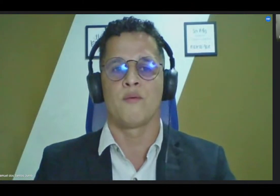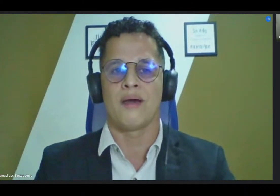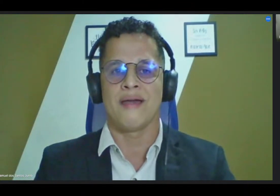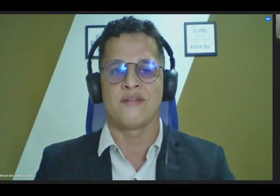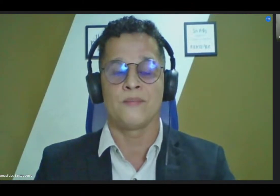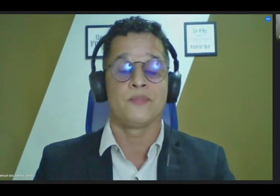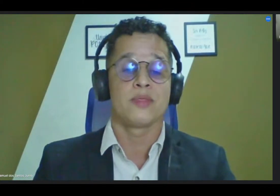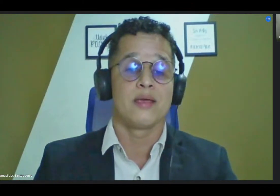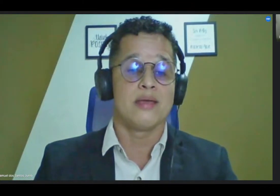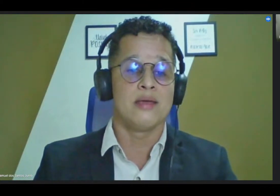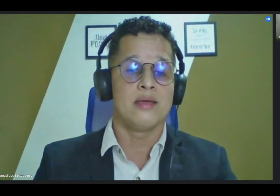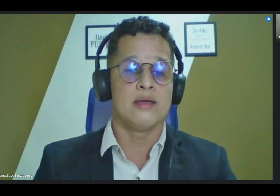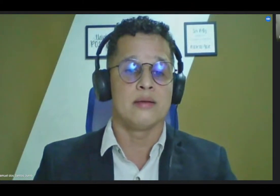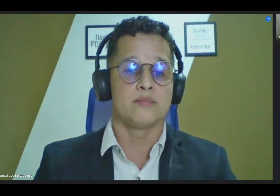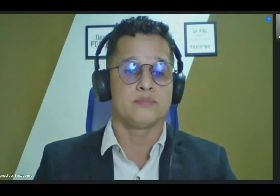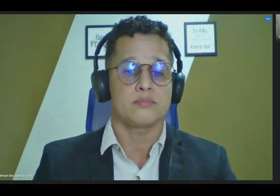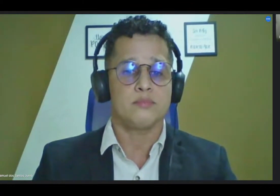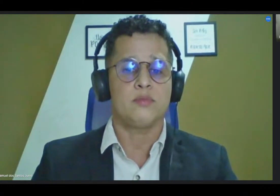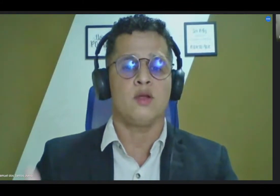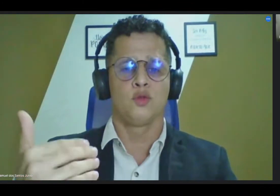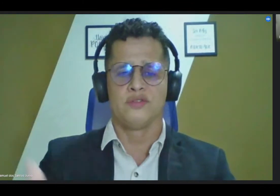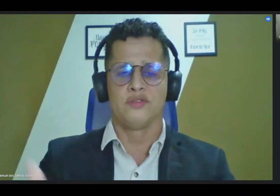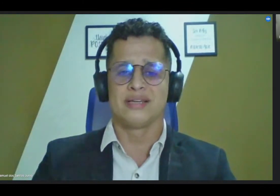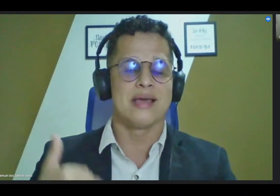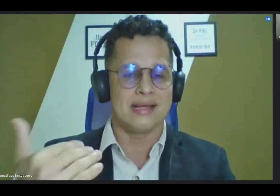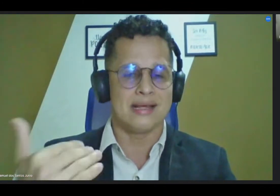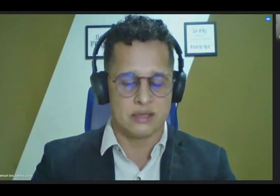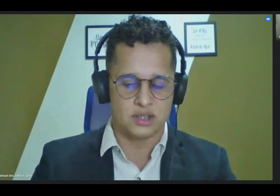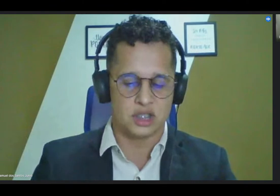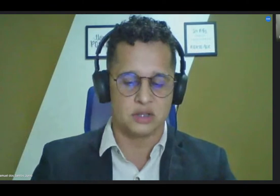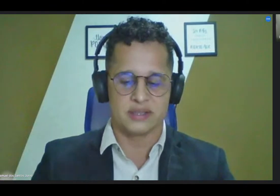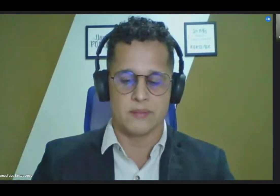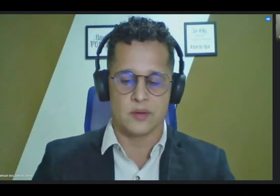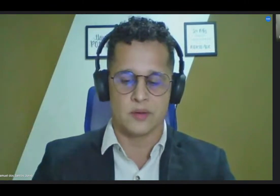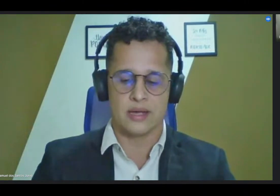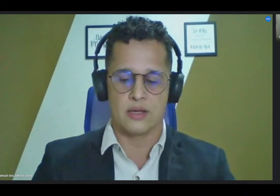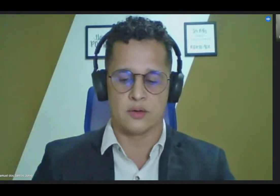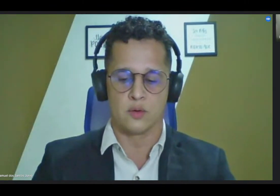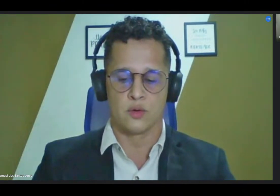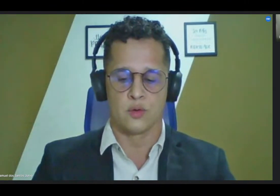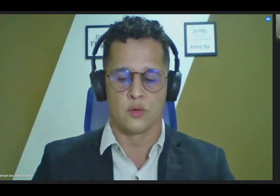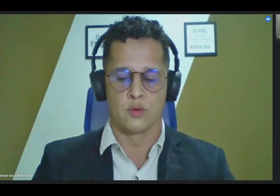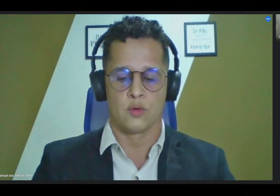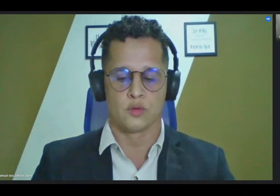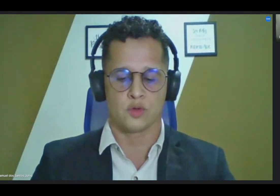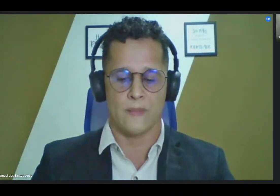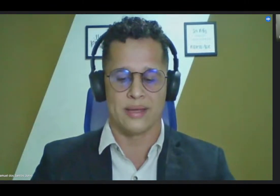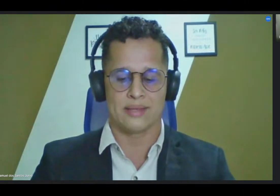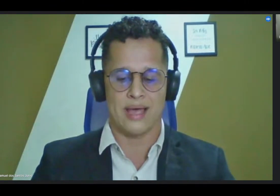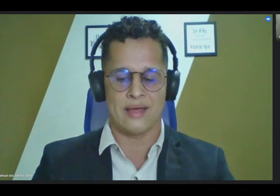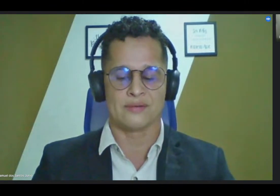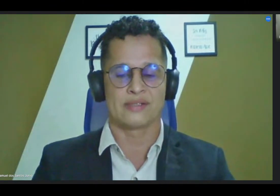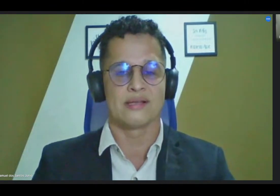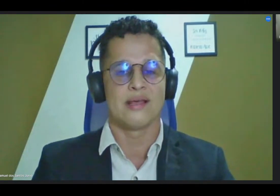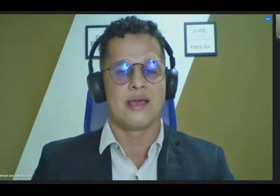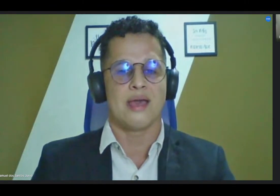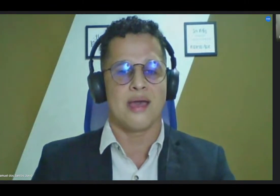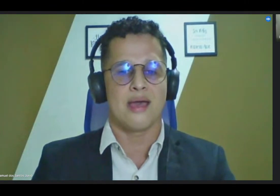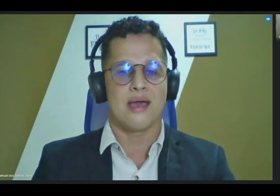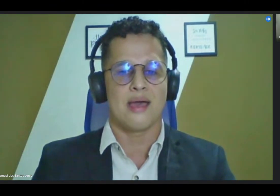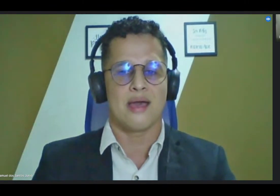no Even. E dúvidas em relação, a gente percebeu que aqui nos comentários...